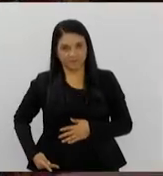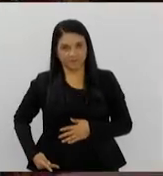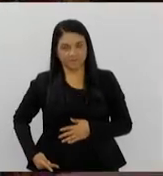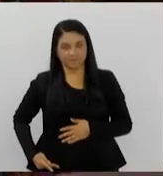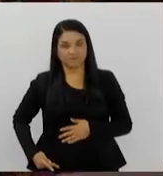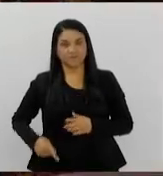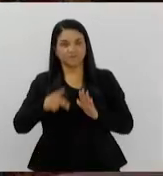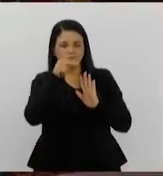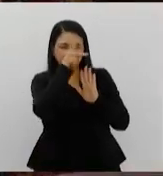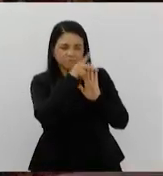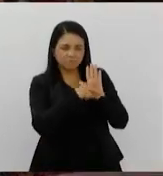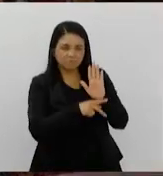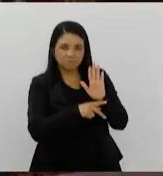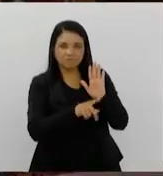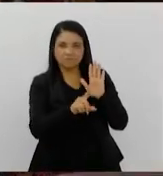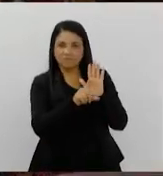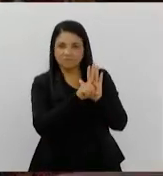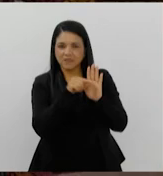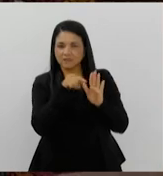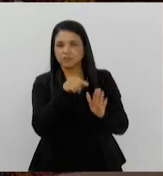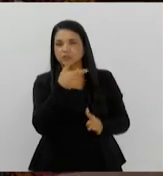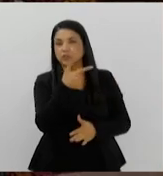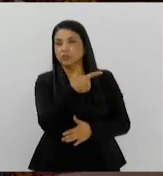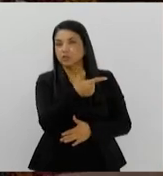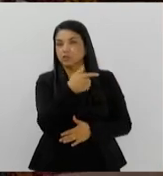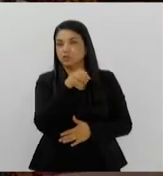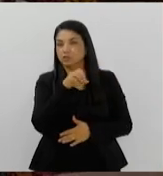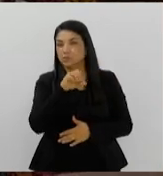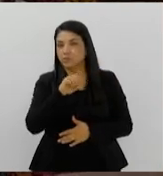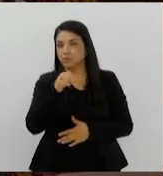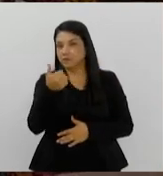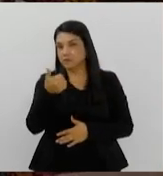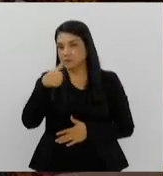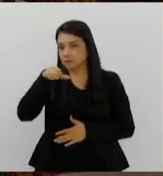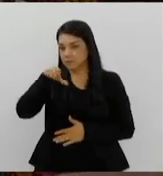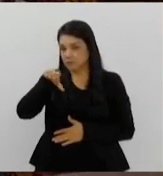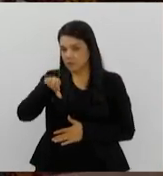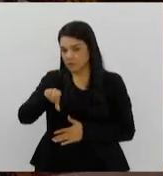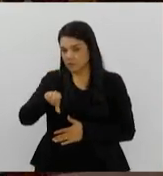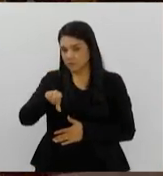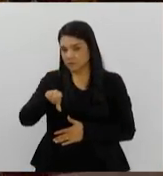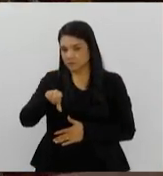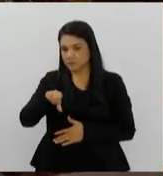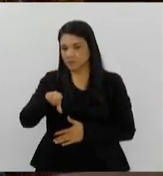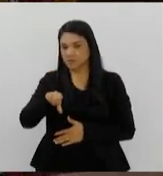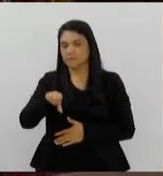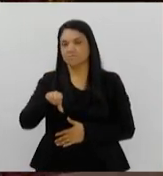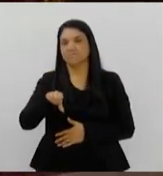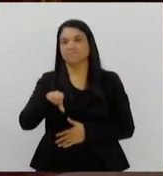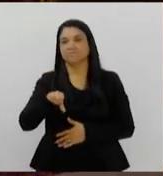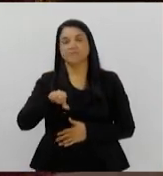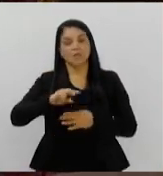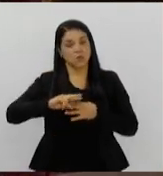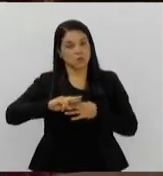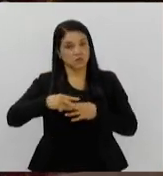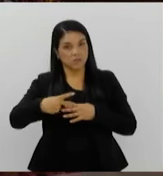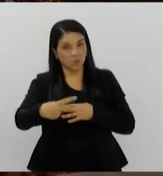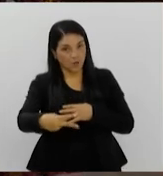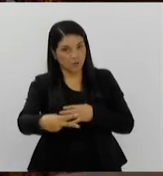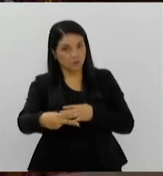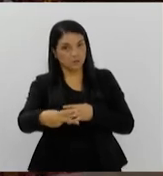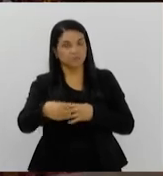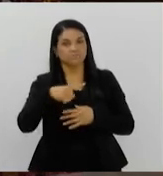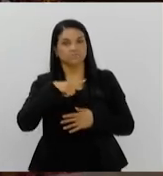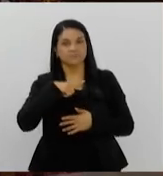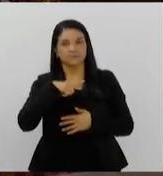esse projeto é de 2019. Por via de consequência, tem um